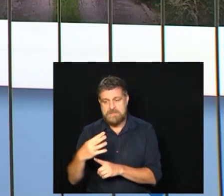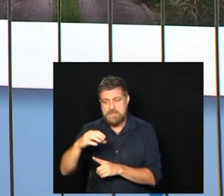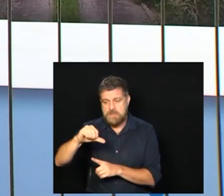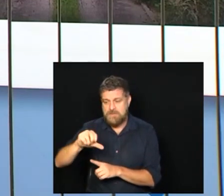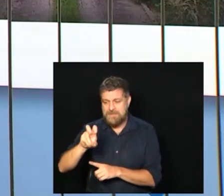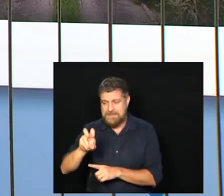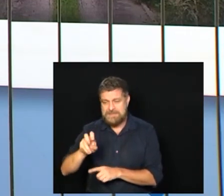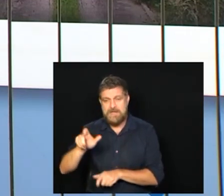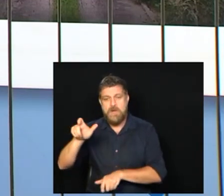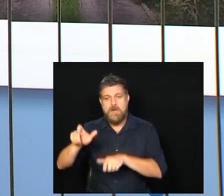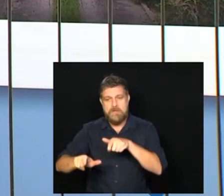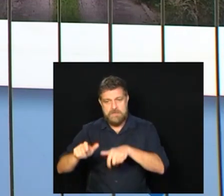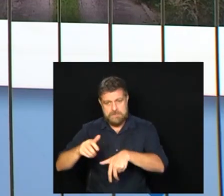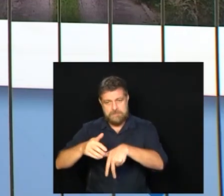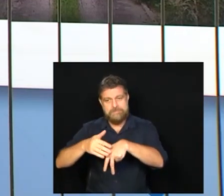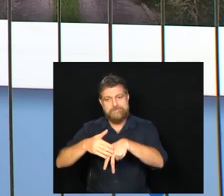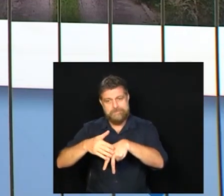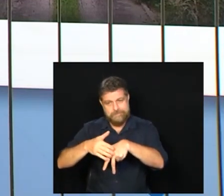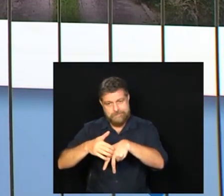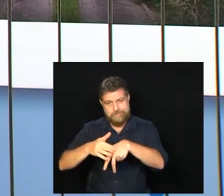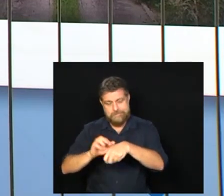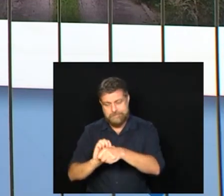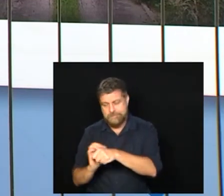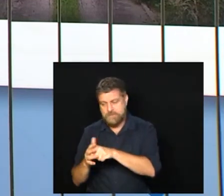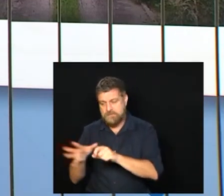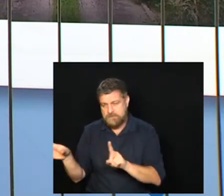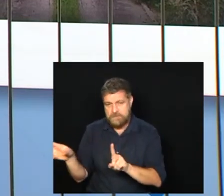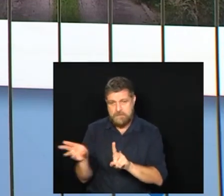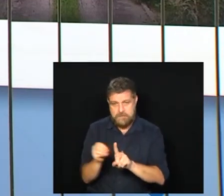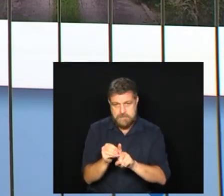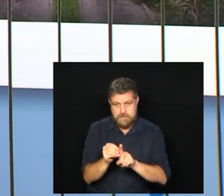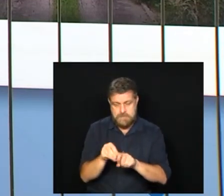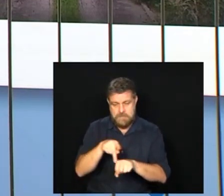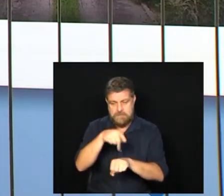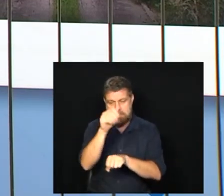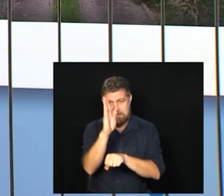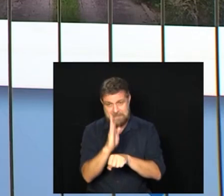20.830.495 casos acumulados da Covid-19 no país. São